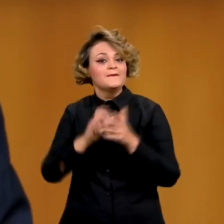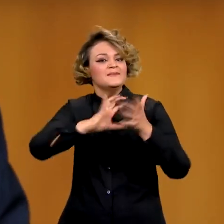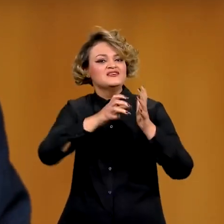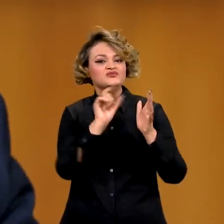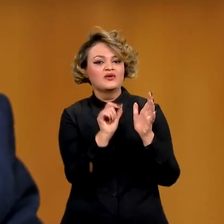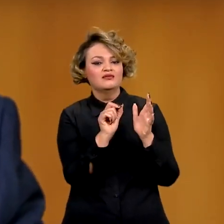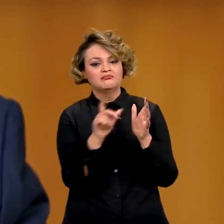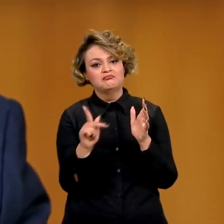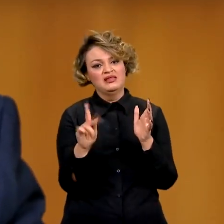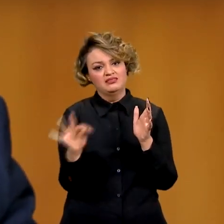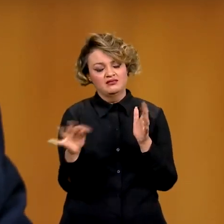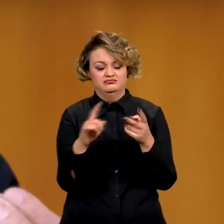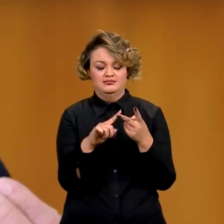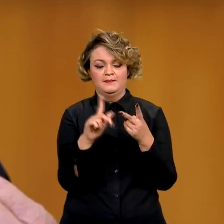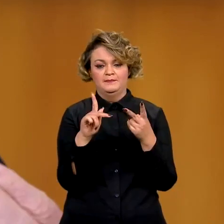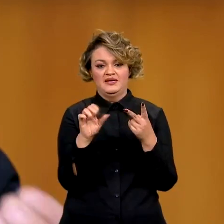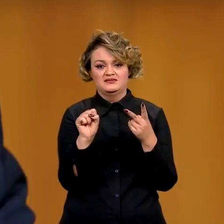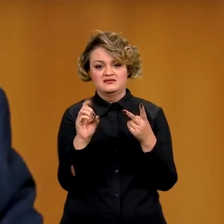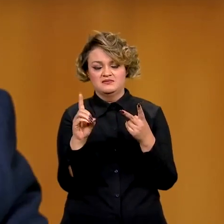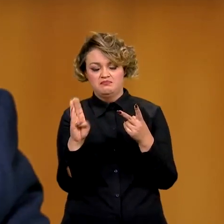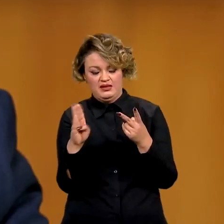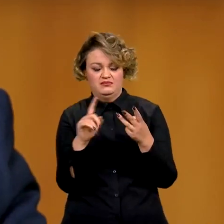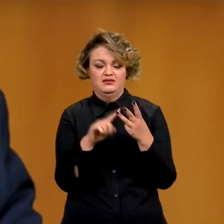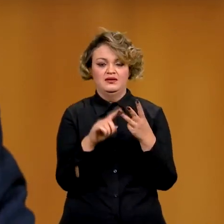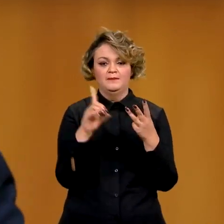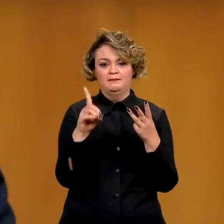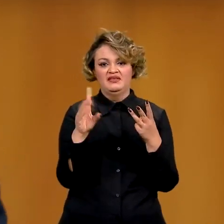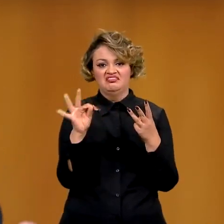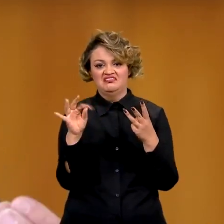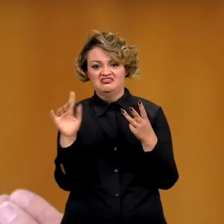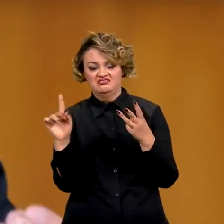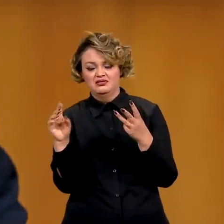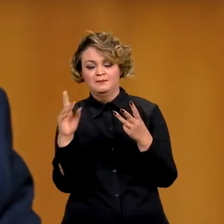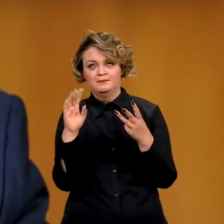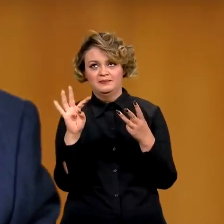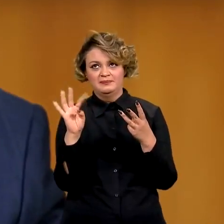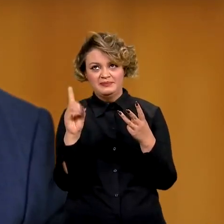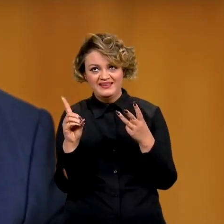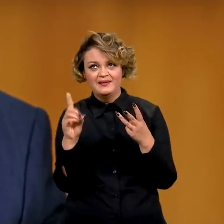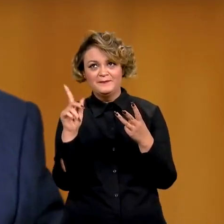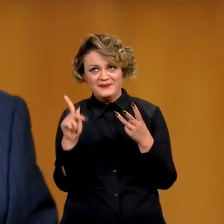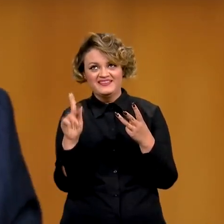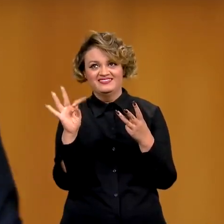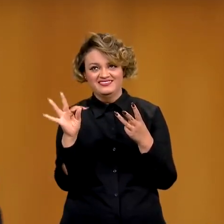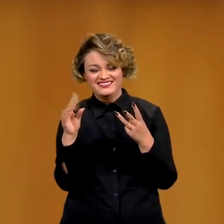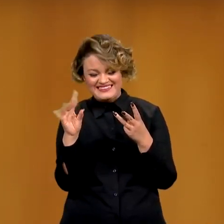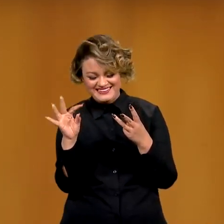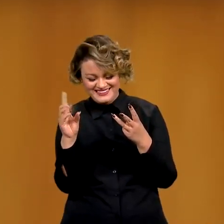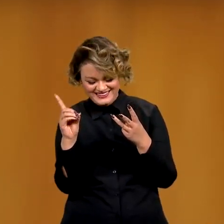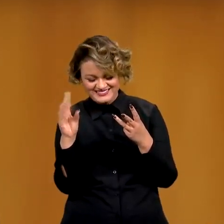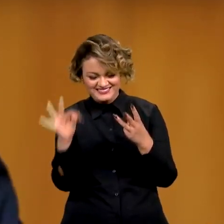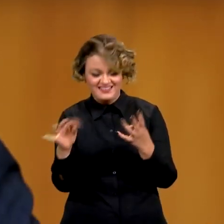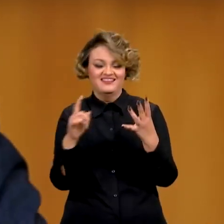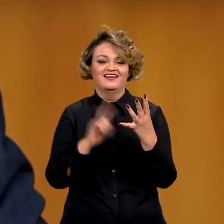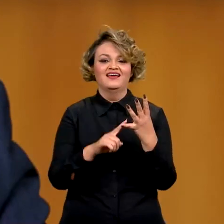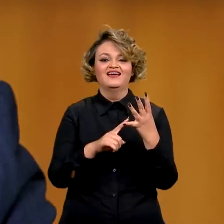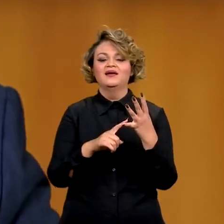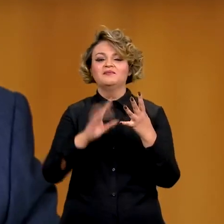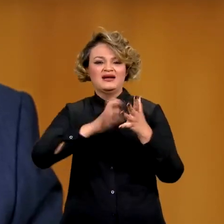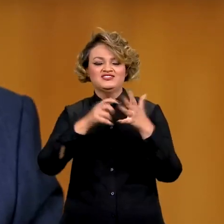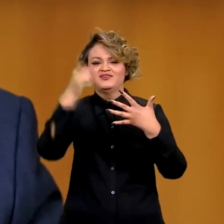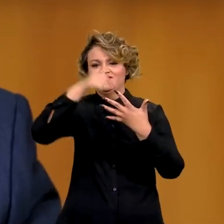o partido é o PT é o PSB eu PC do B é o PDT é o PMDB é o PSD é o União Brasil